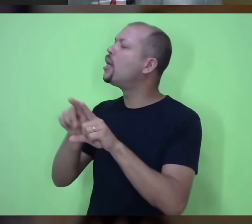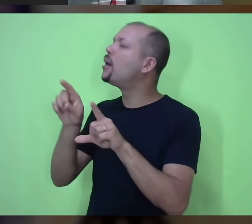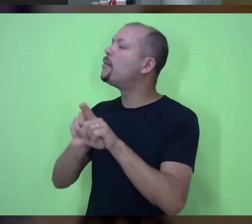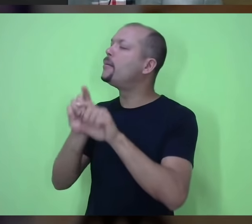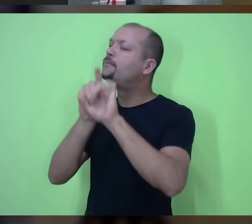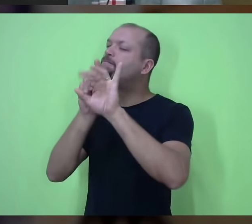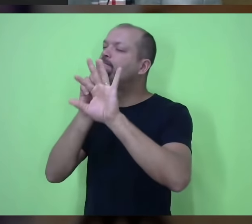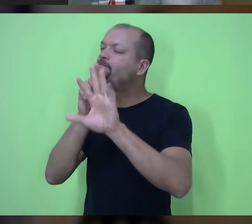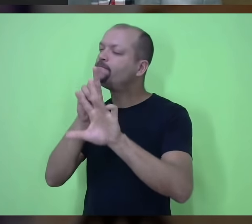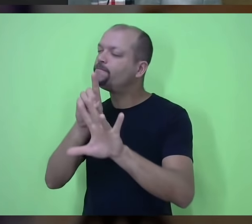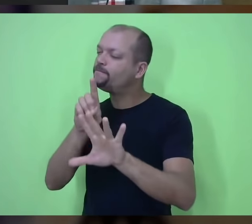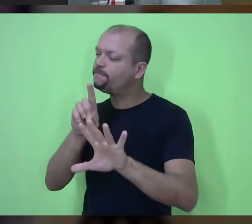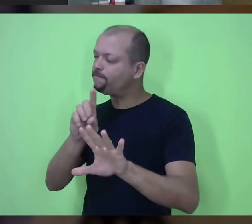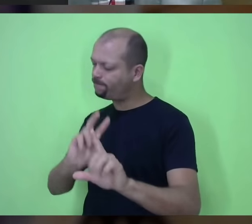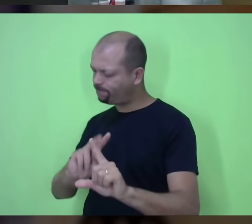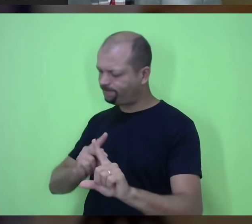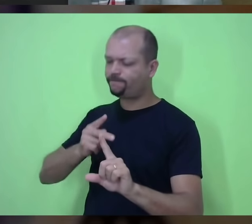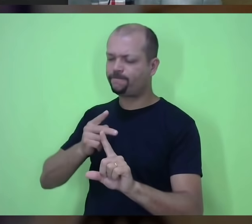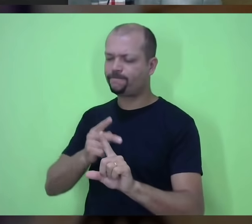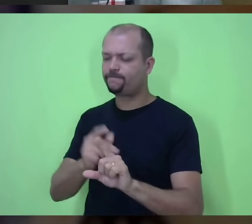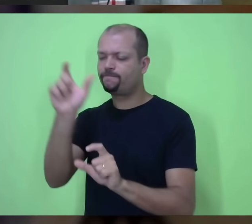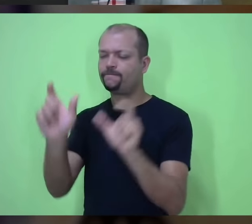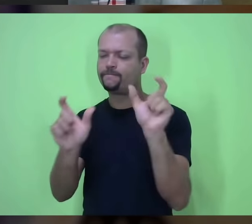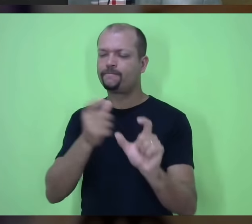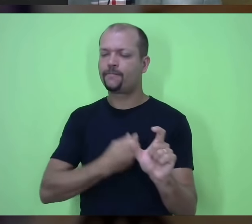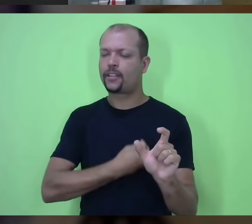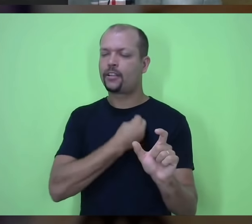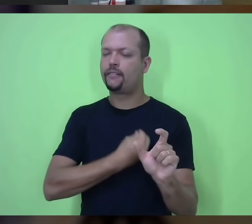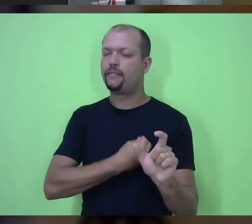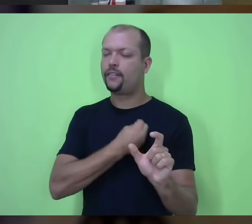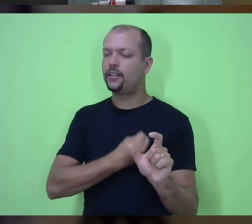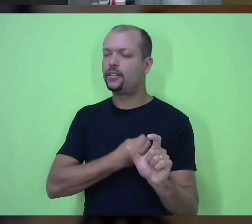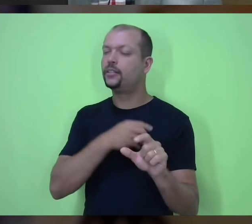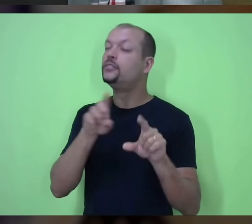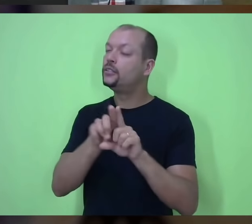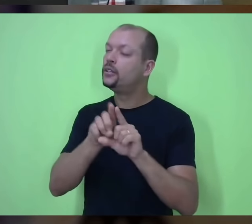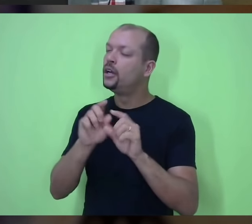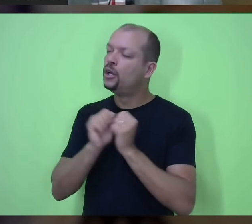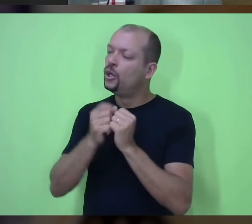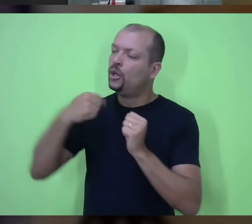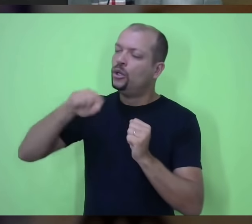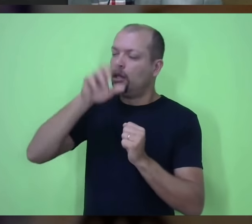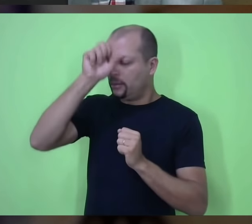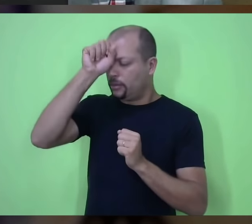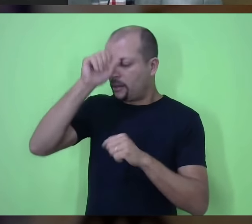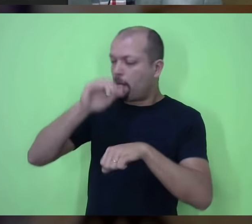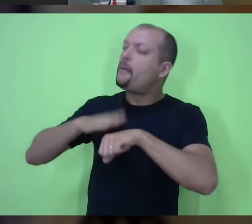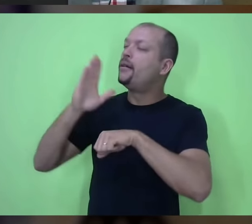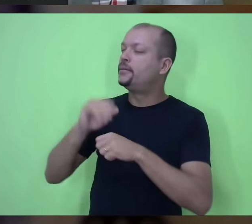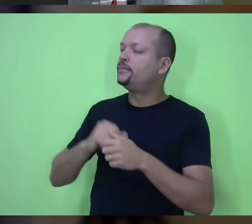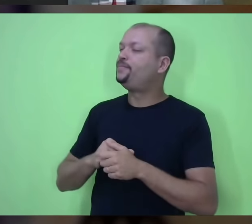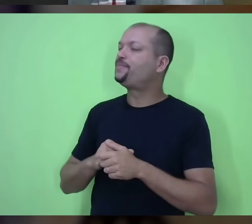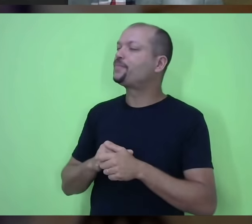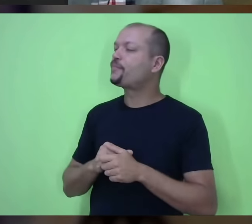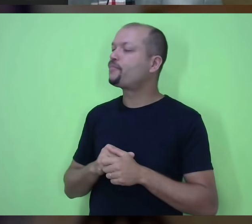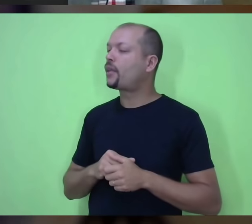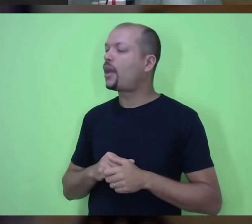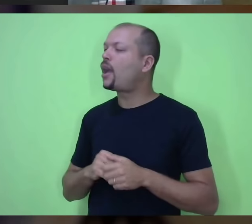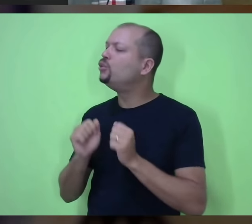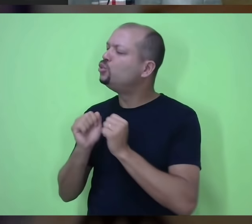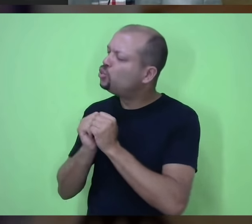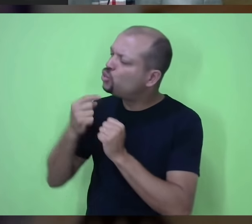Senhor derrame bênçãos preciosas e grandiosas sobre cada um deles, e que eles possam, juntamente conosco, aprender um pouco mais sobre Ti.